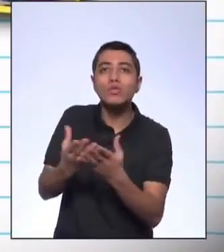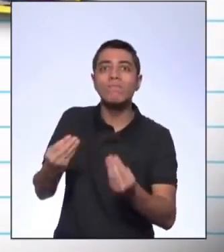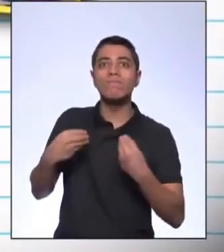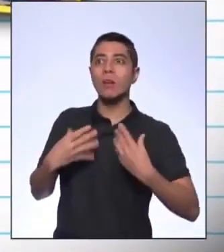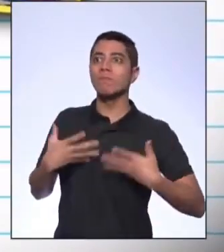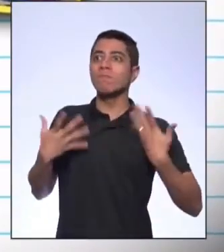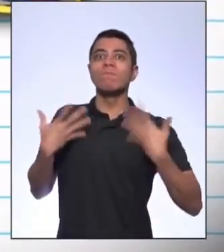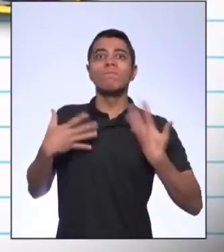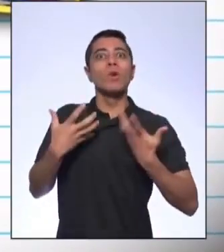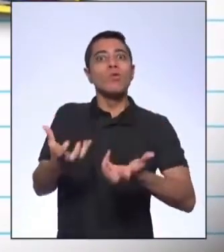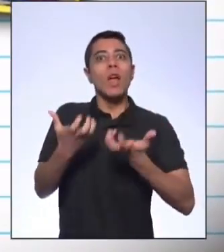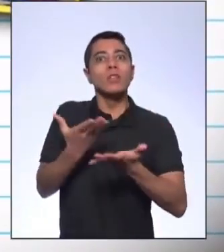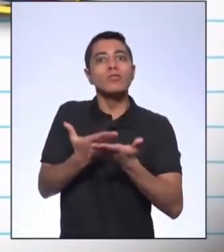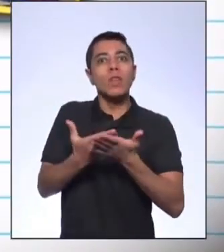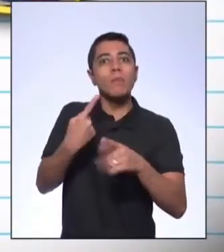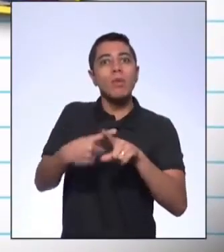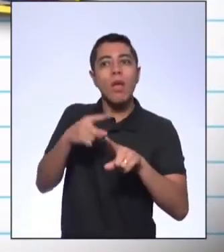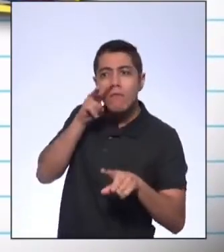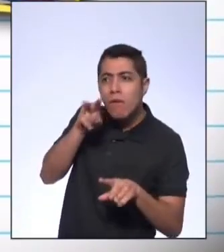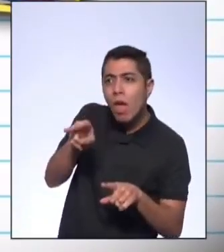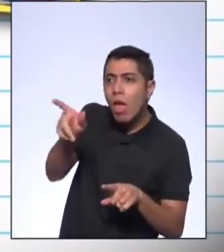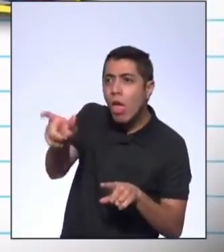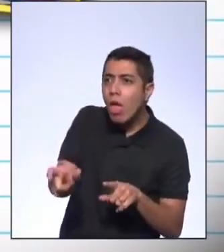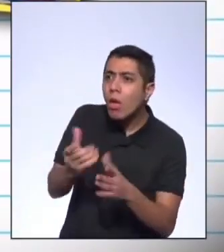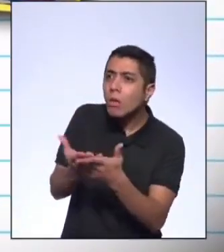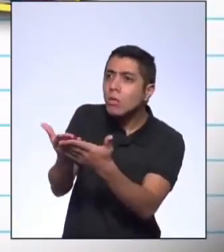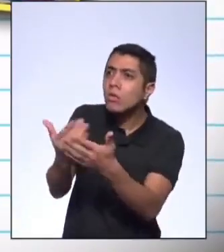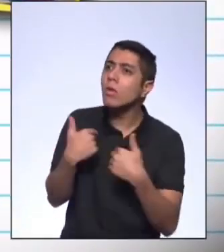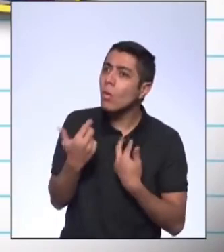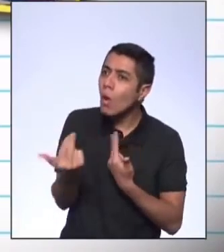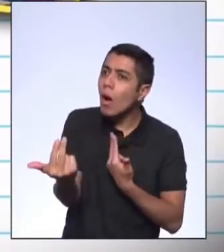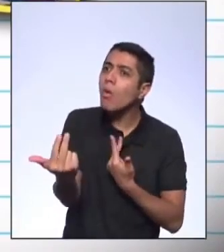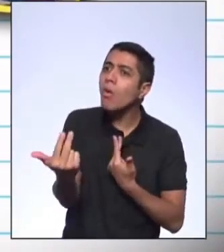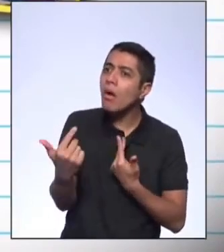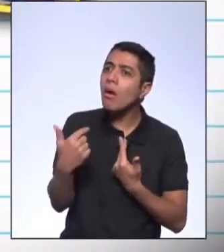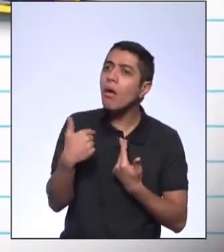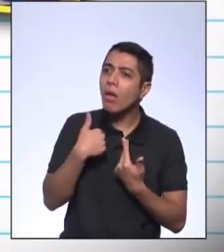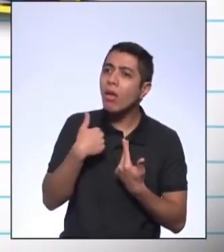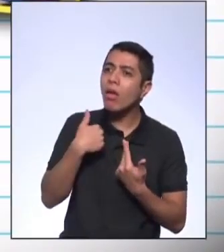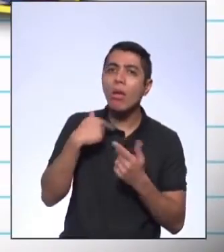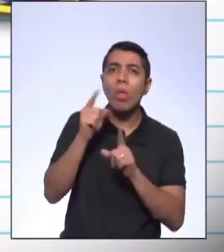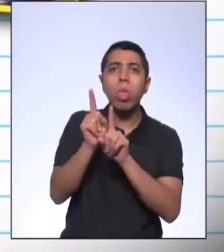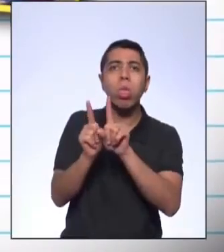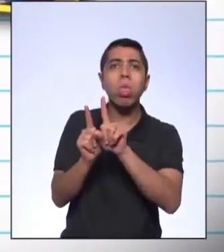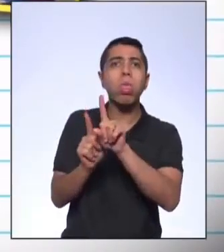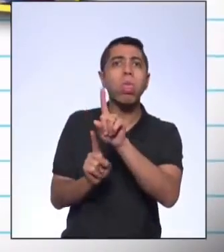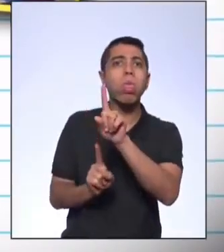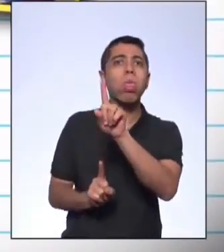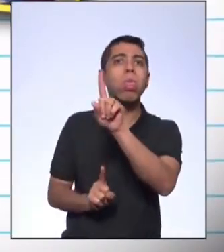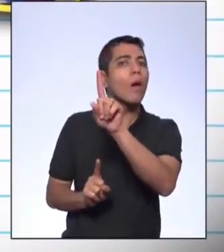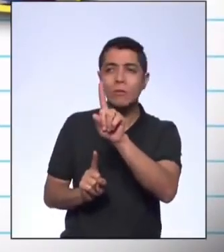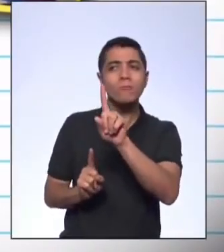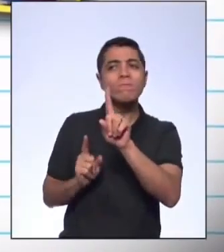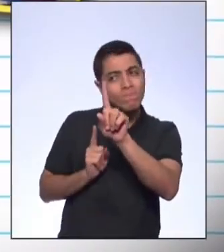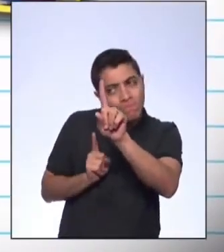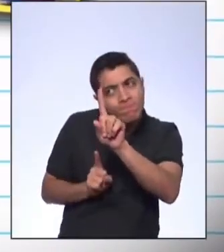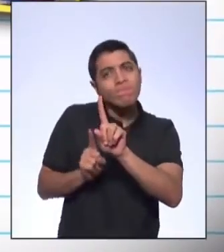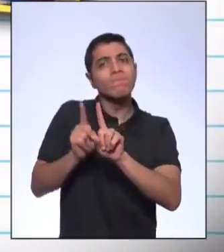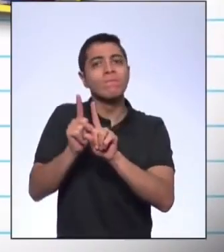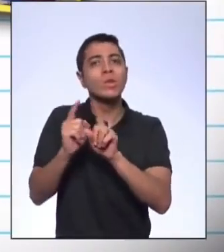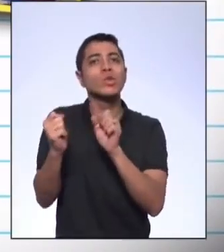estudar mais pois vem atitude de seus pares e tem serem Deixados para Trás então com os países acontece a mesma coisa